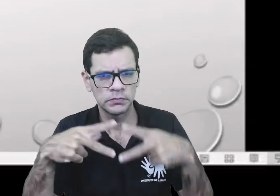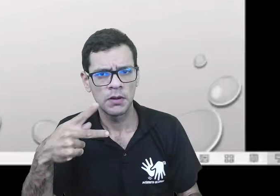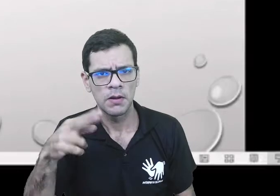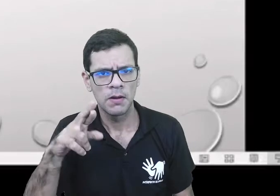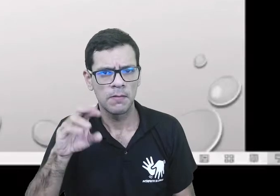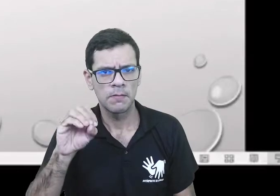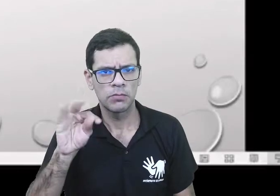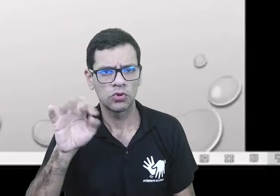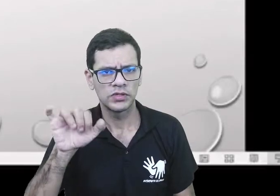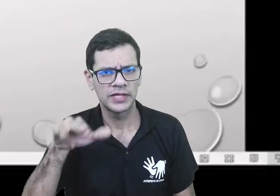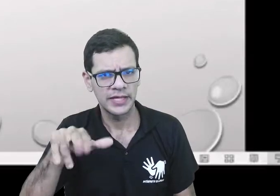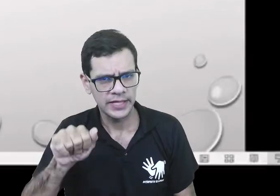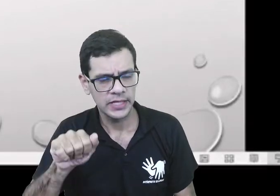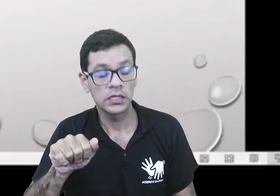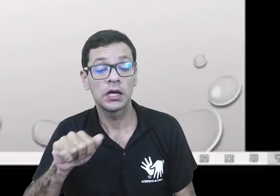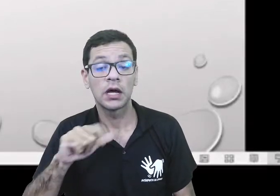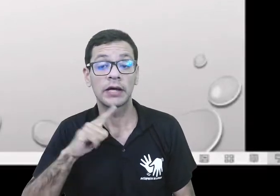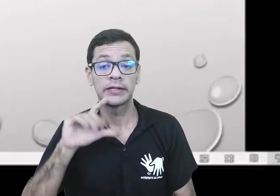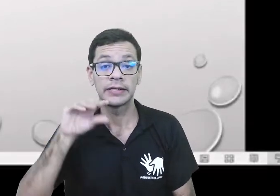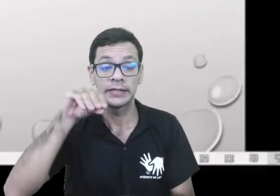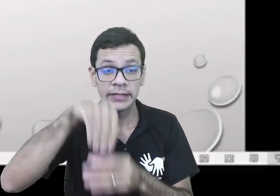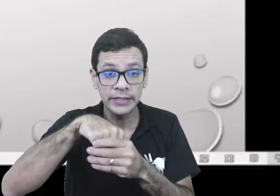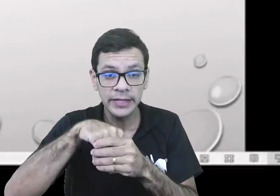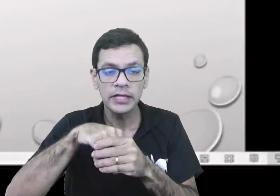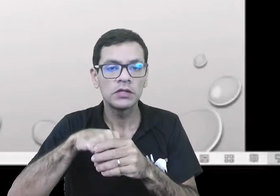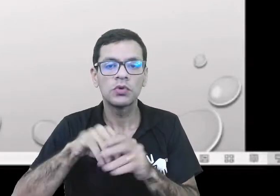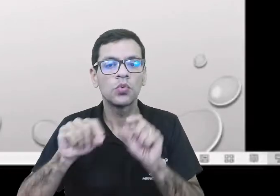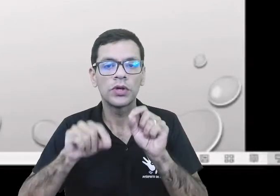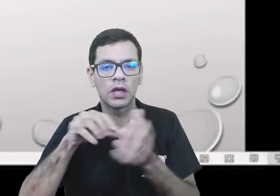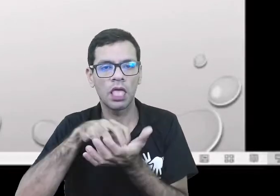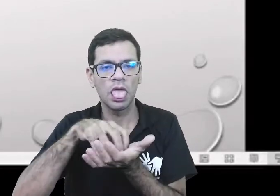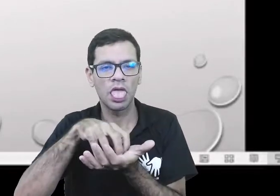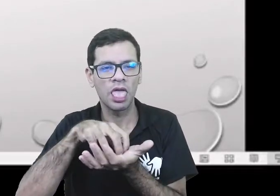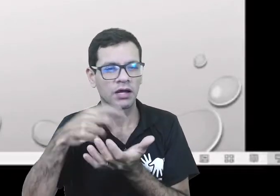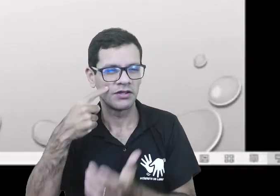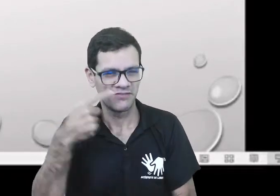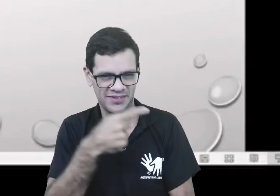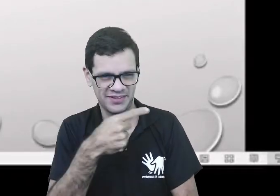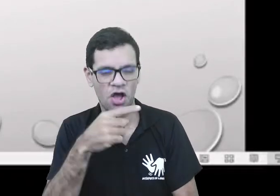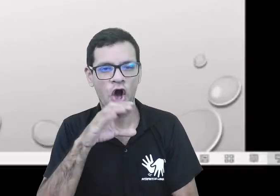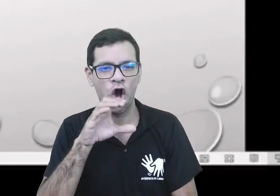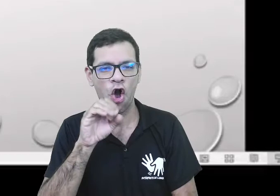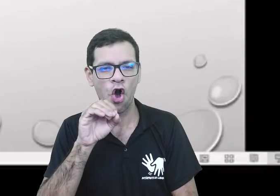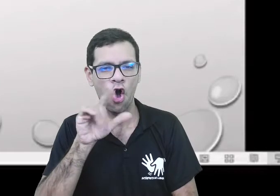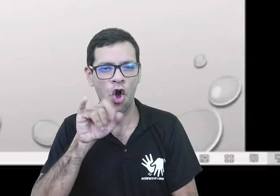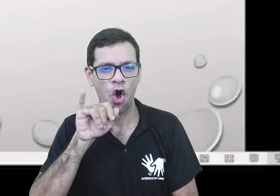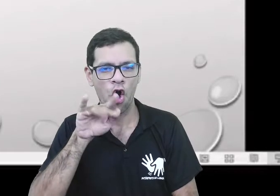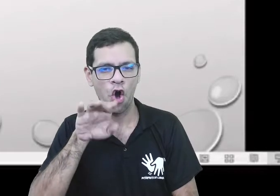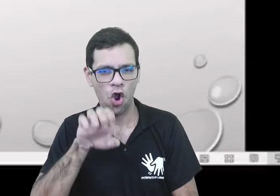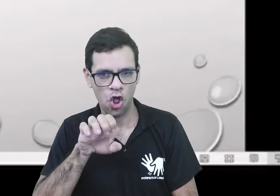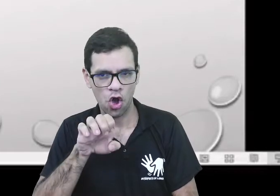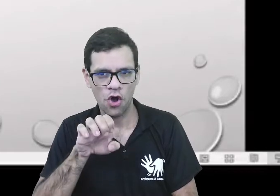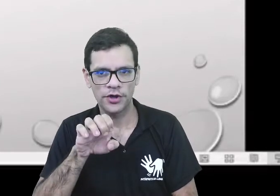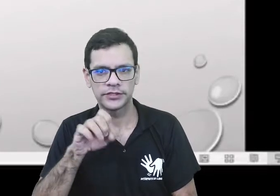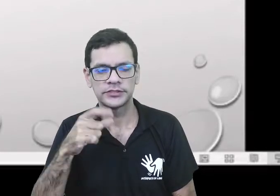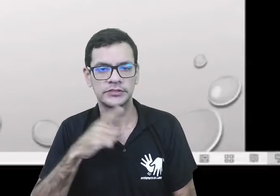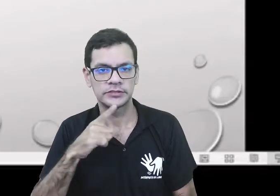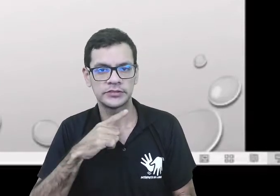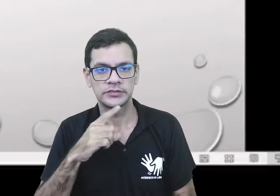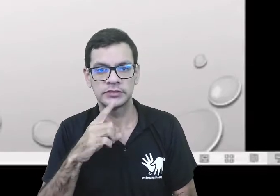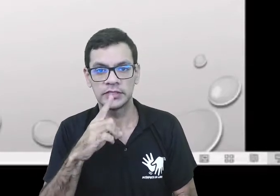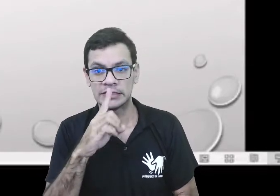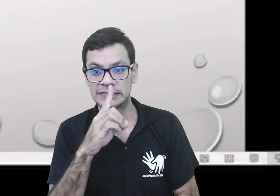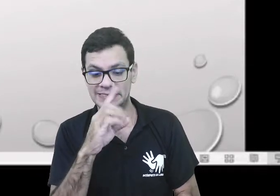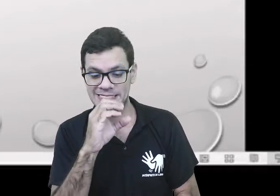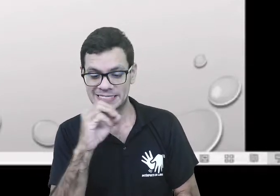colóides, que fica em torno de 1 nanômetro até 100 nanômetro, e maior ainda que 100 nanômetro, daí a gente tem as